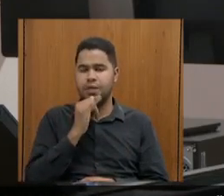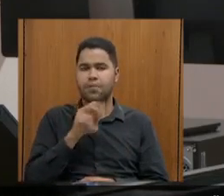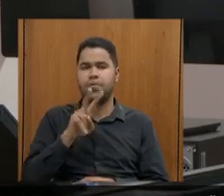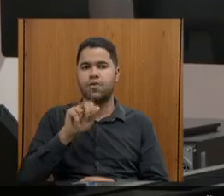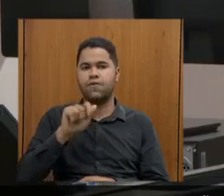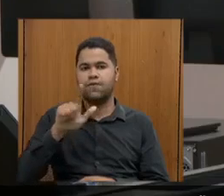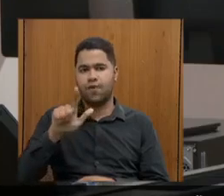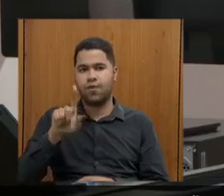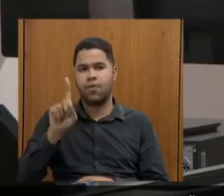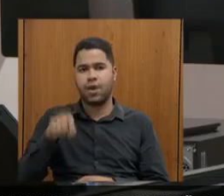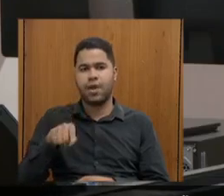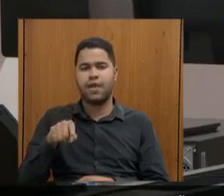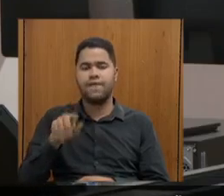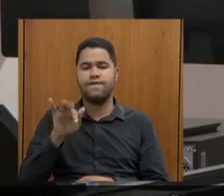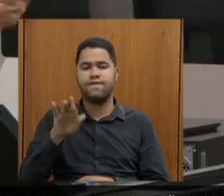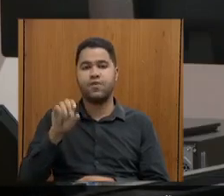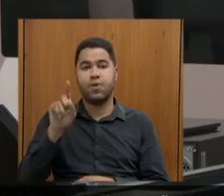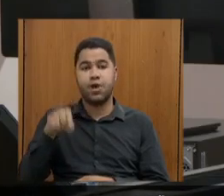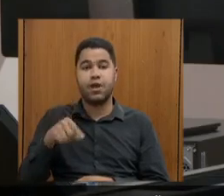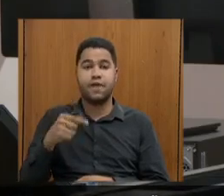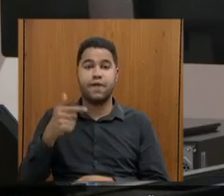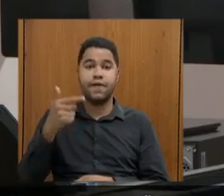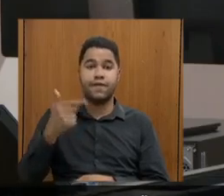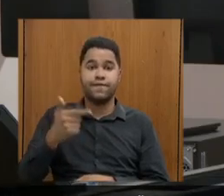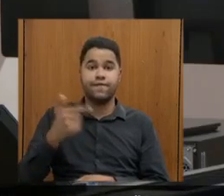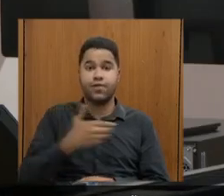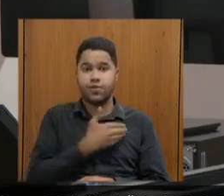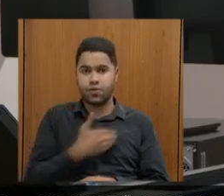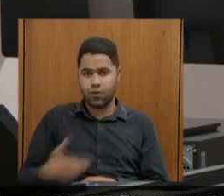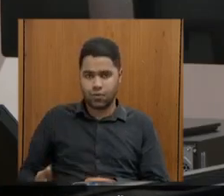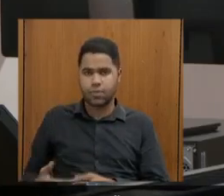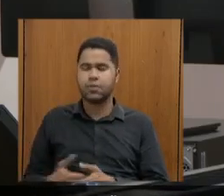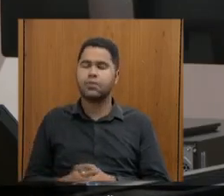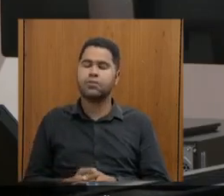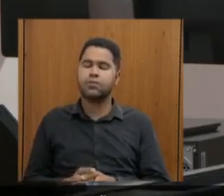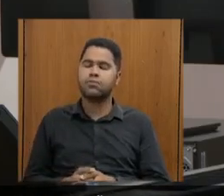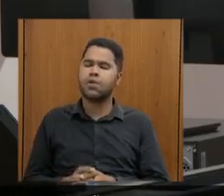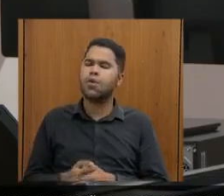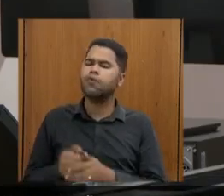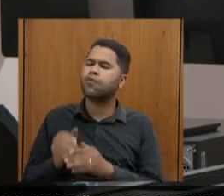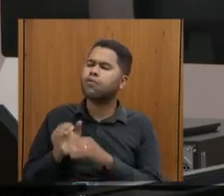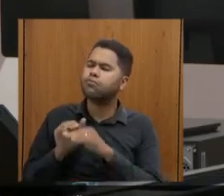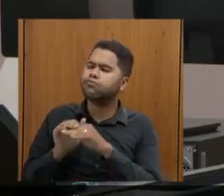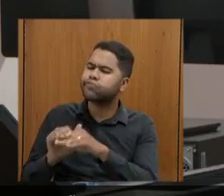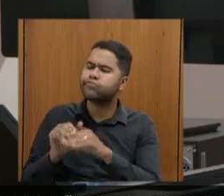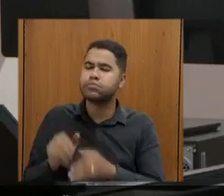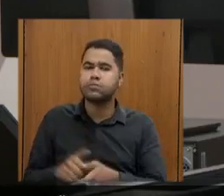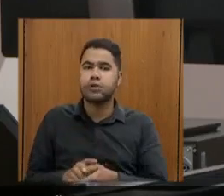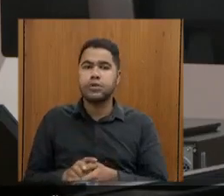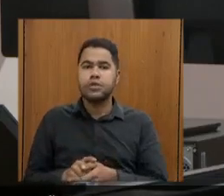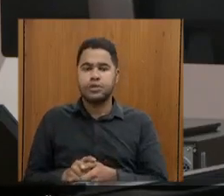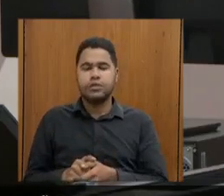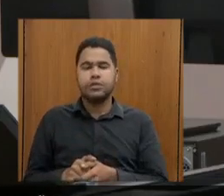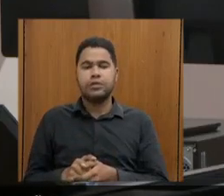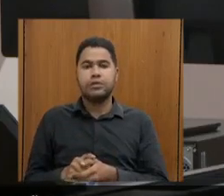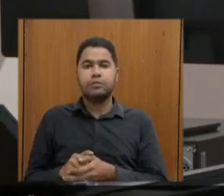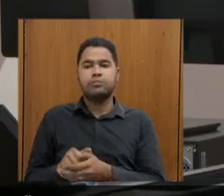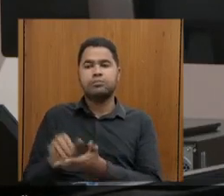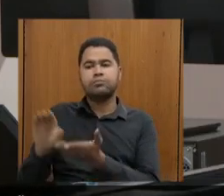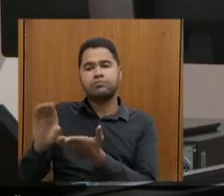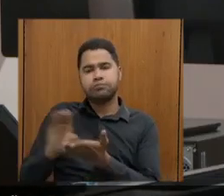vice-governador eu apertei ele e ele reagiu e colocou